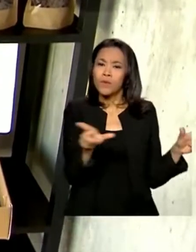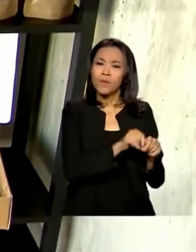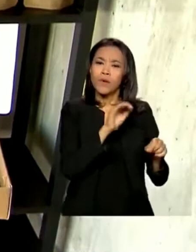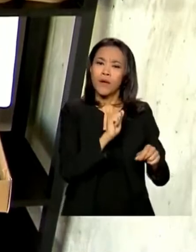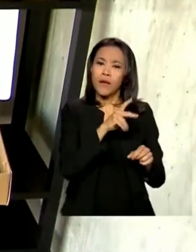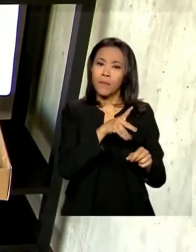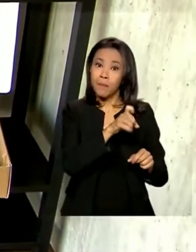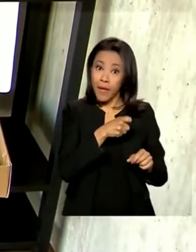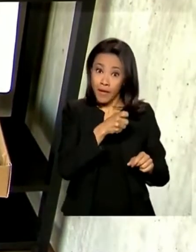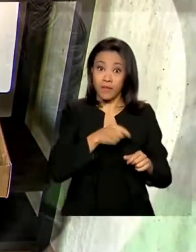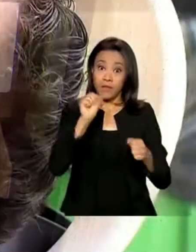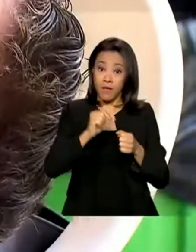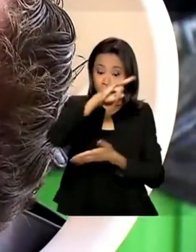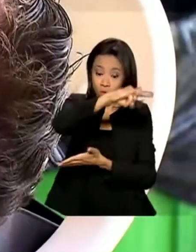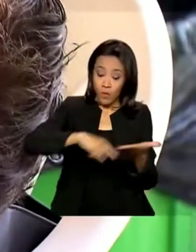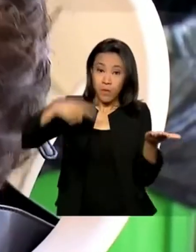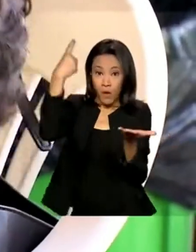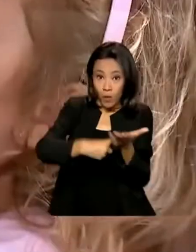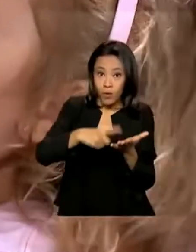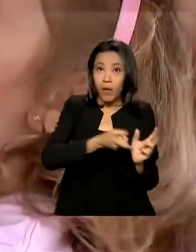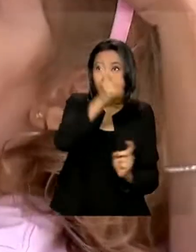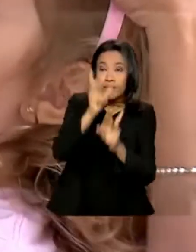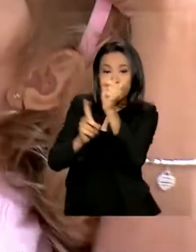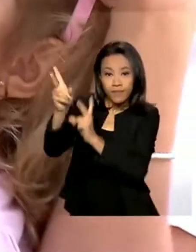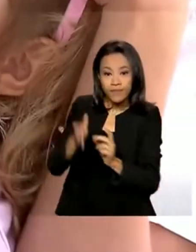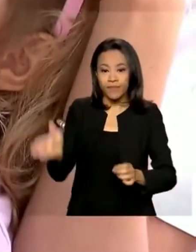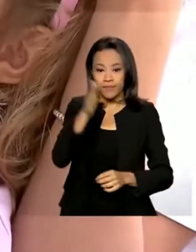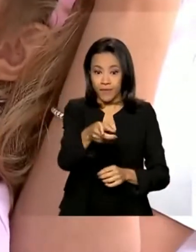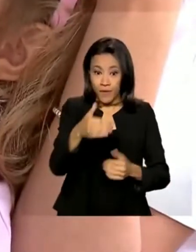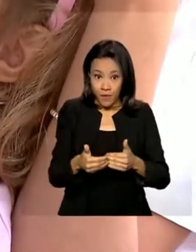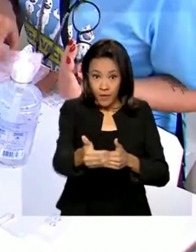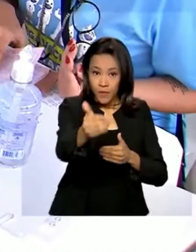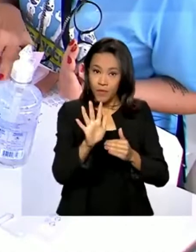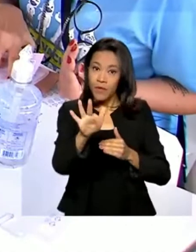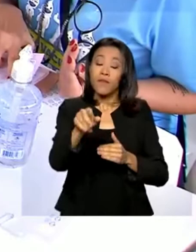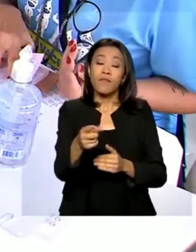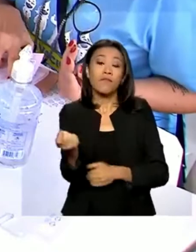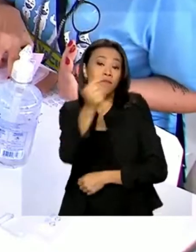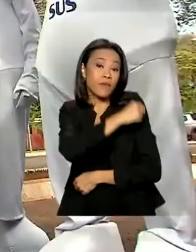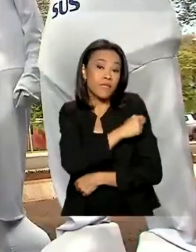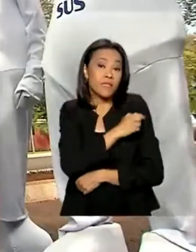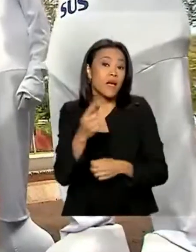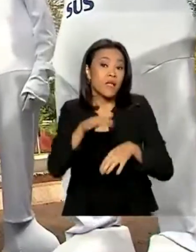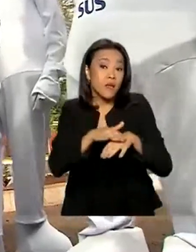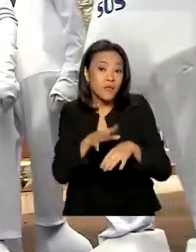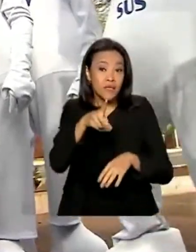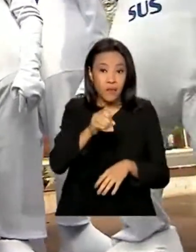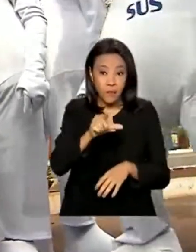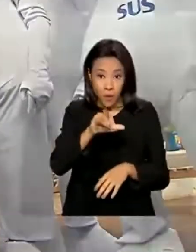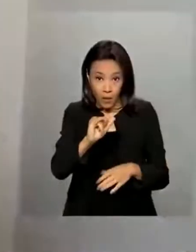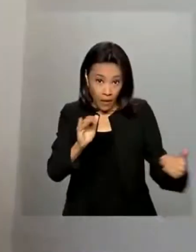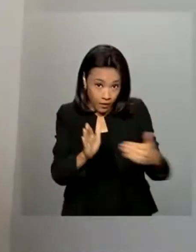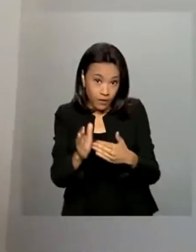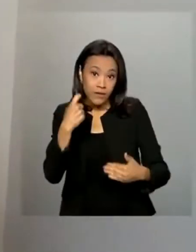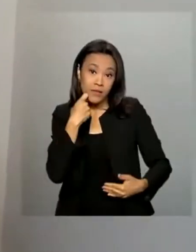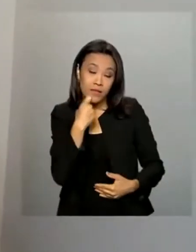exportação reta final para vacinar contrapório campanha de imunização vai até sexta e